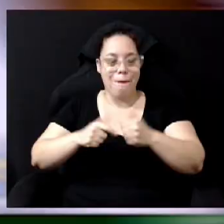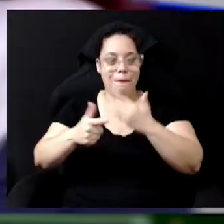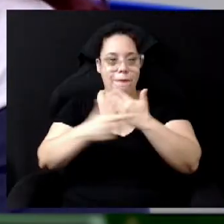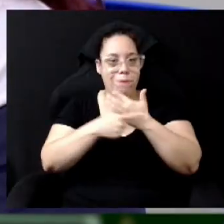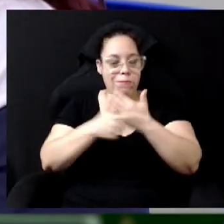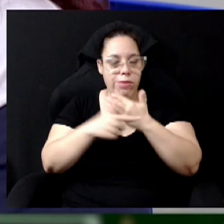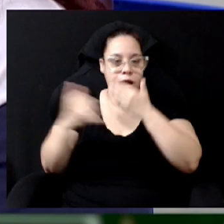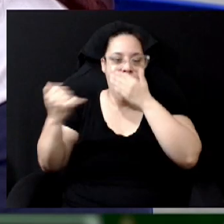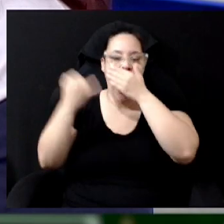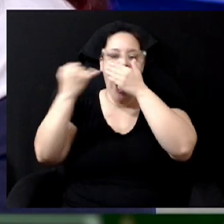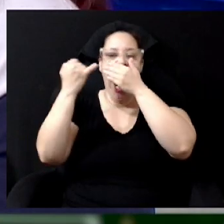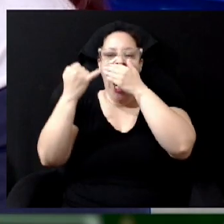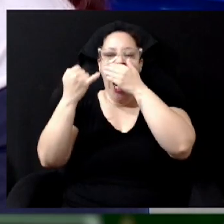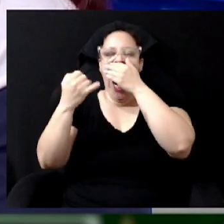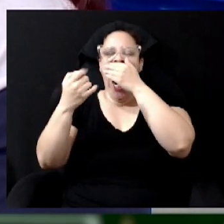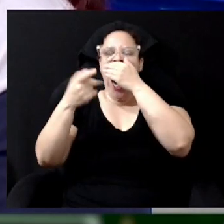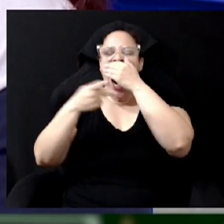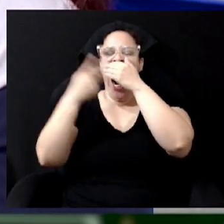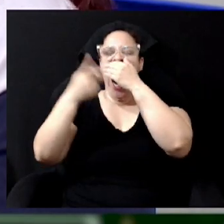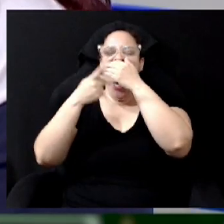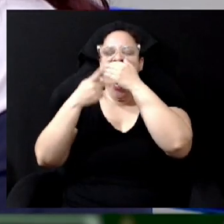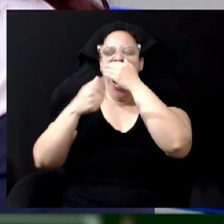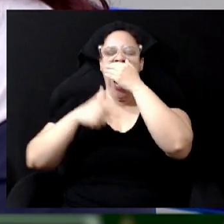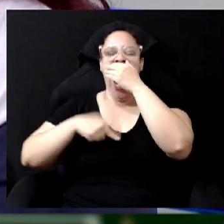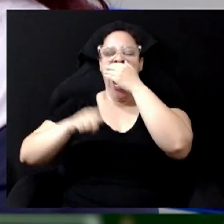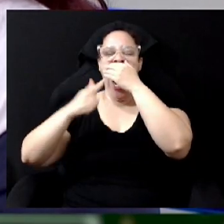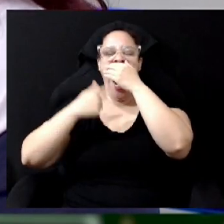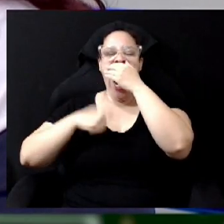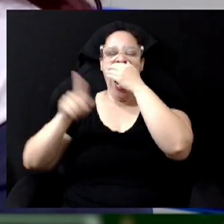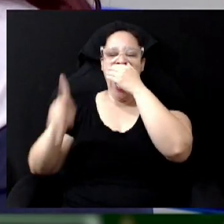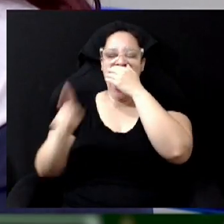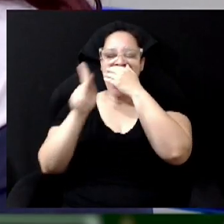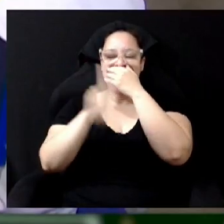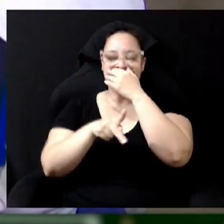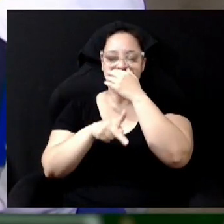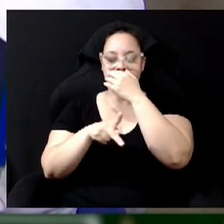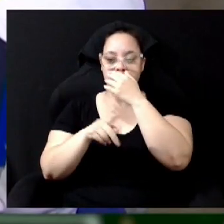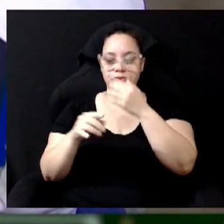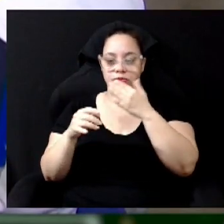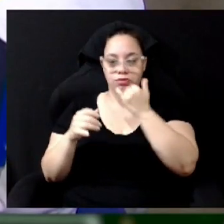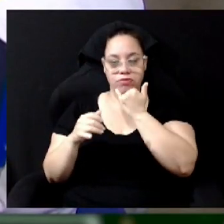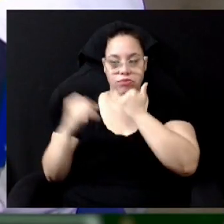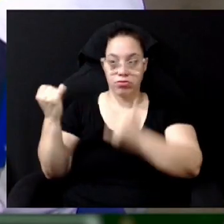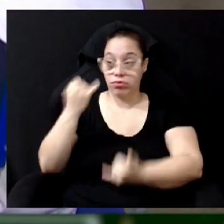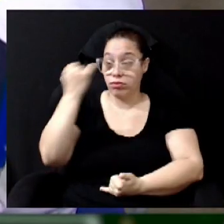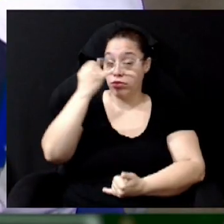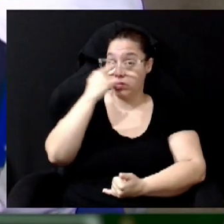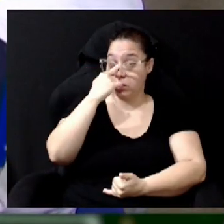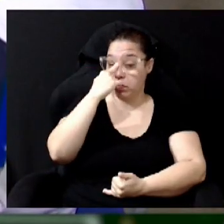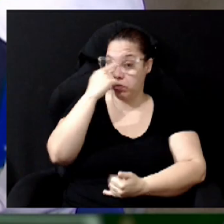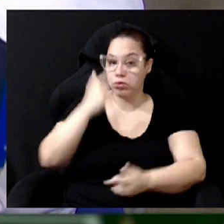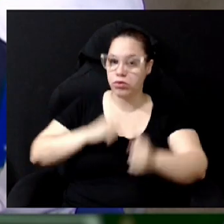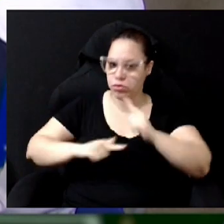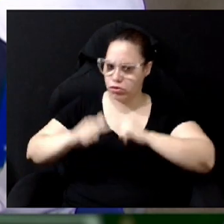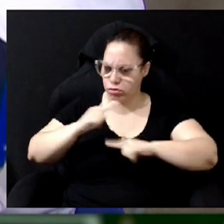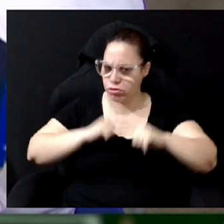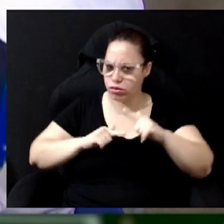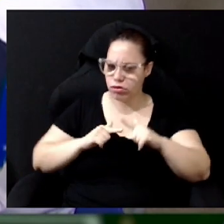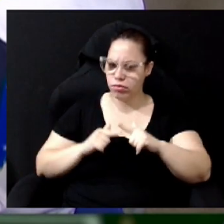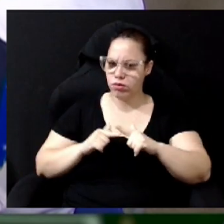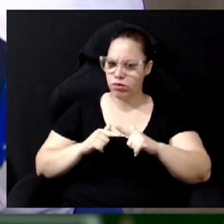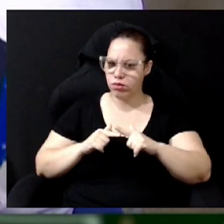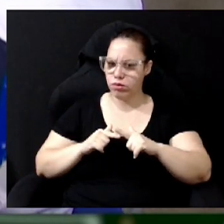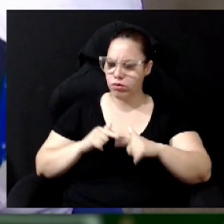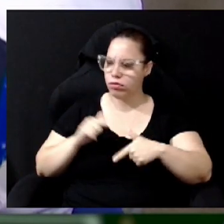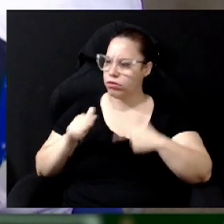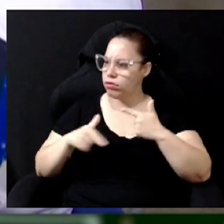digo escola? Equipe gestora, professores, né? Mas é importante a equipe gestora estar cuidando, e aqui a escola tem feito um trabalho muito bacana, os professores